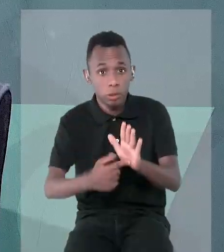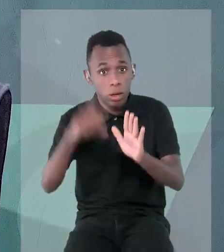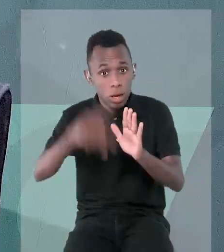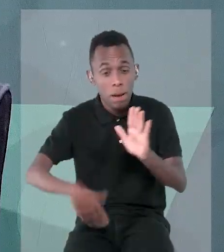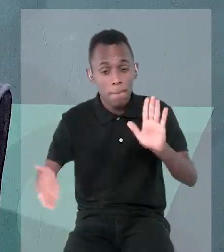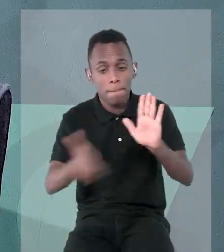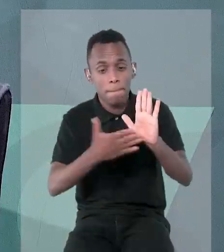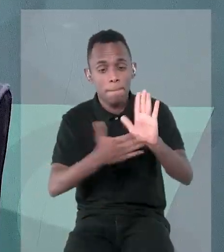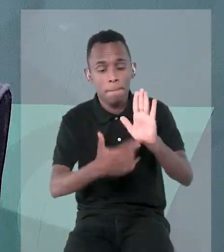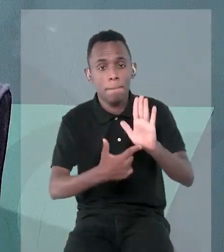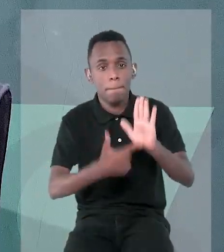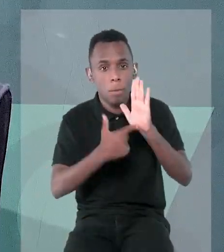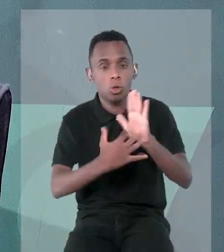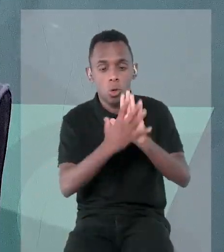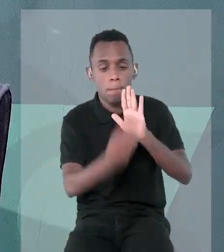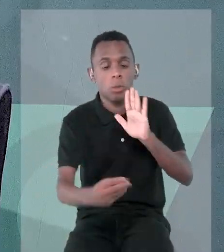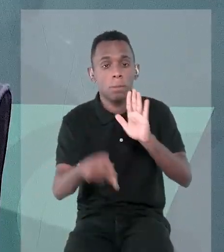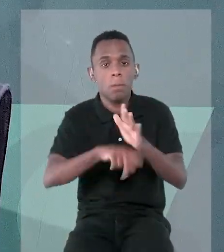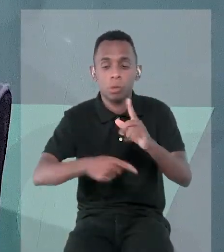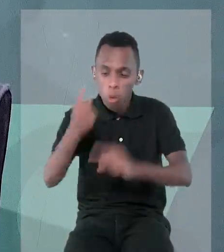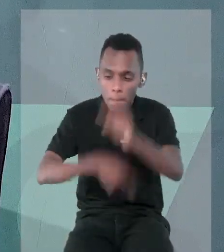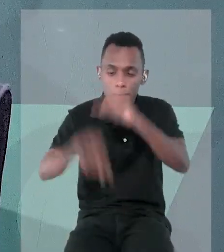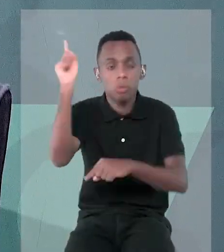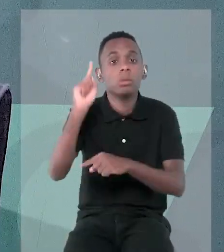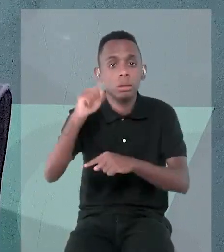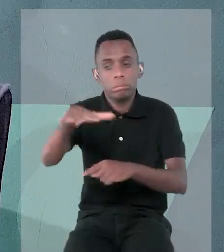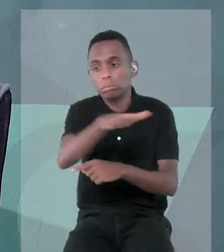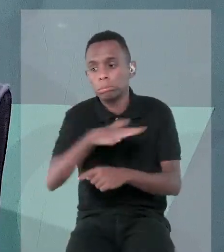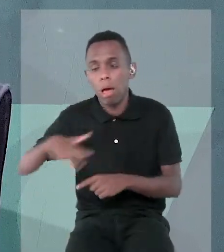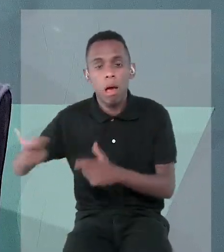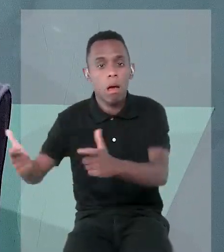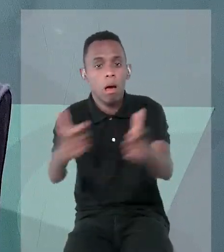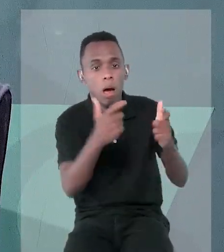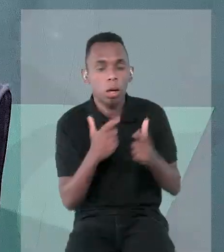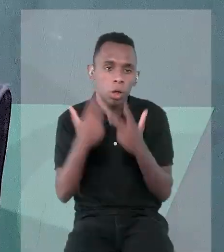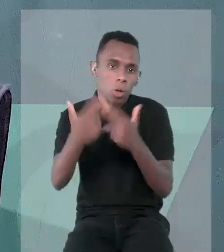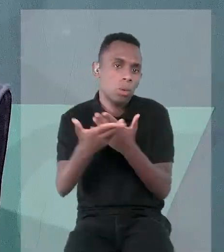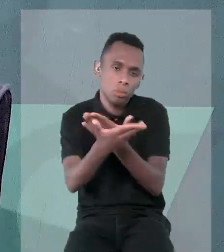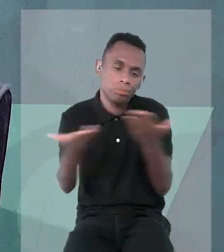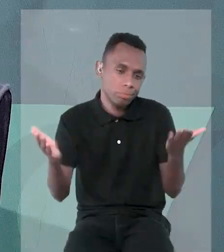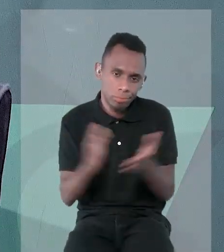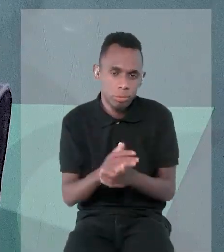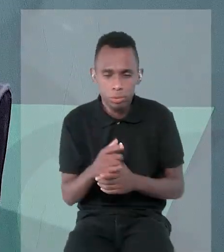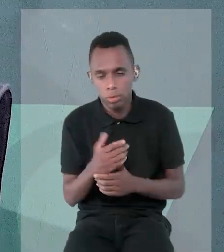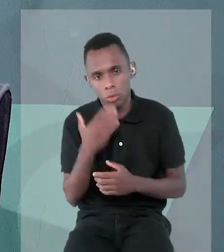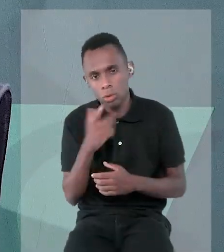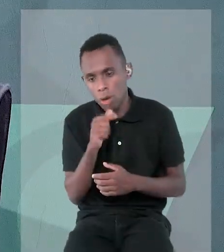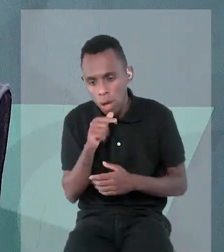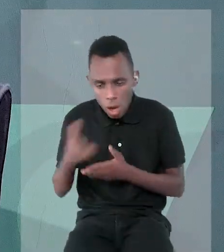uma proposta, um modelo de transformação para regiões que, como essa, como o Rio